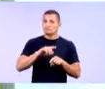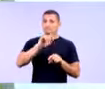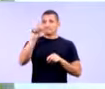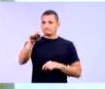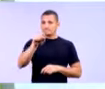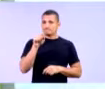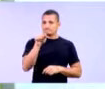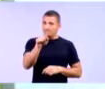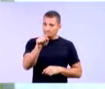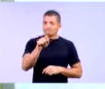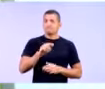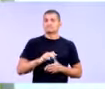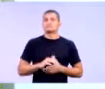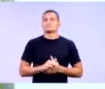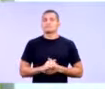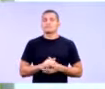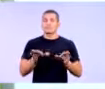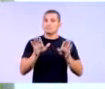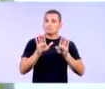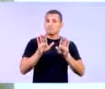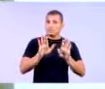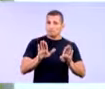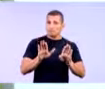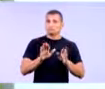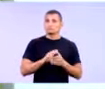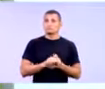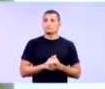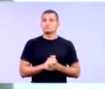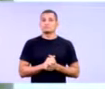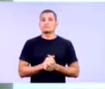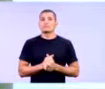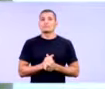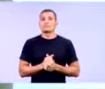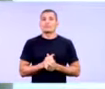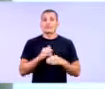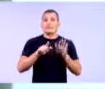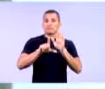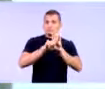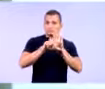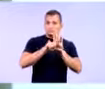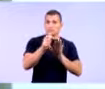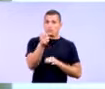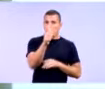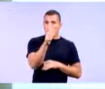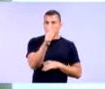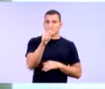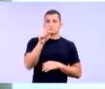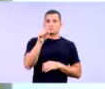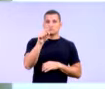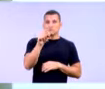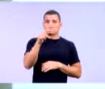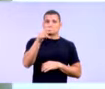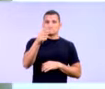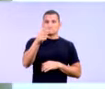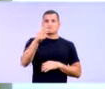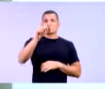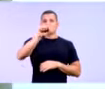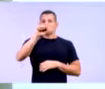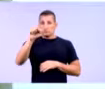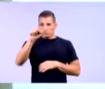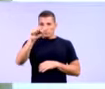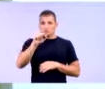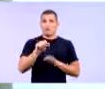interrogação, né? Uma indagação. Mas iremos falar do ponto de vista da Lei 11.788 de 2008. A